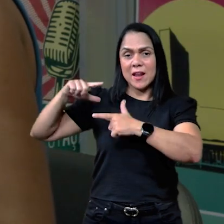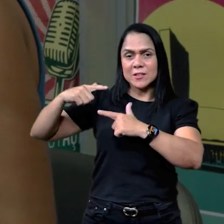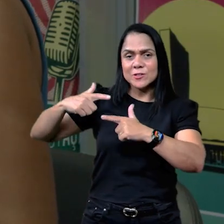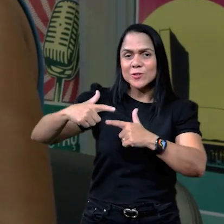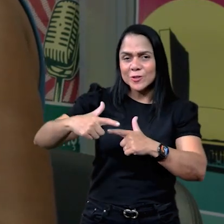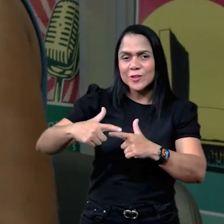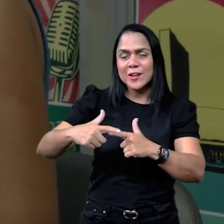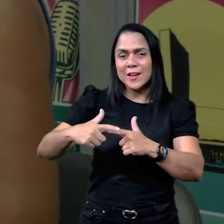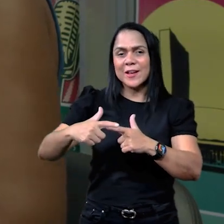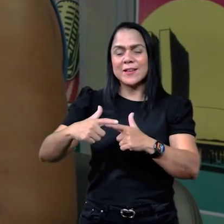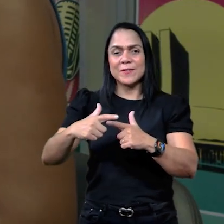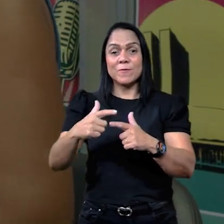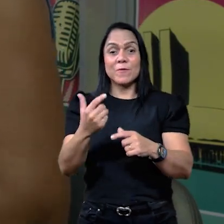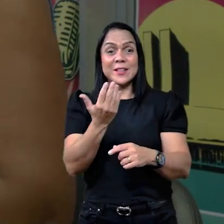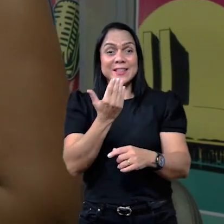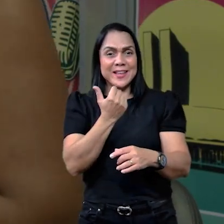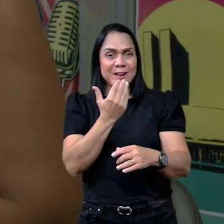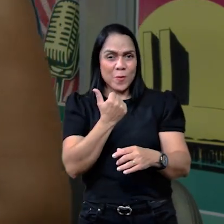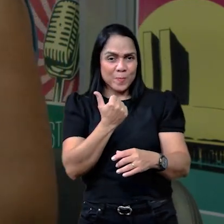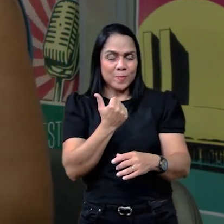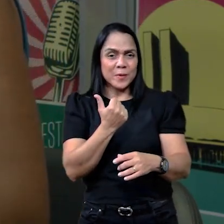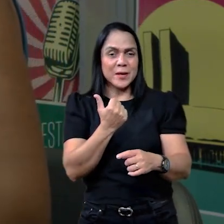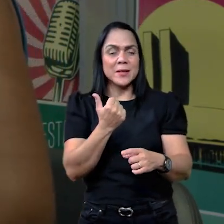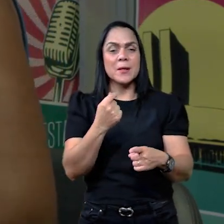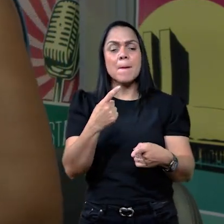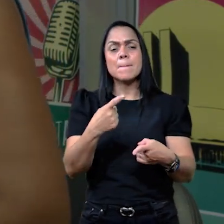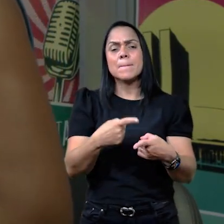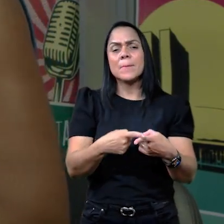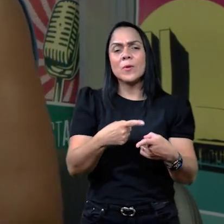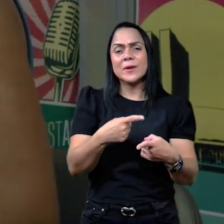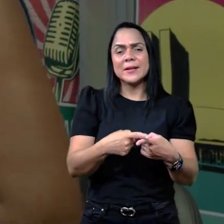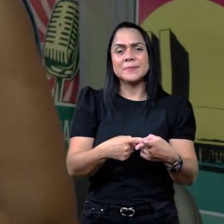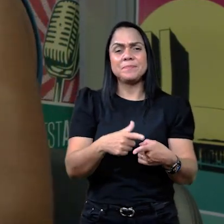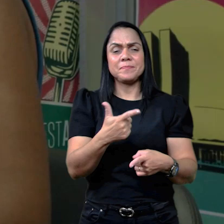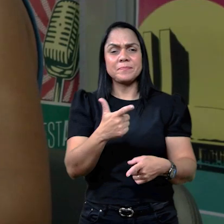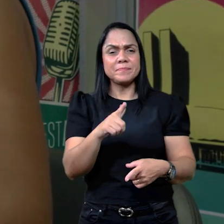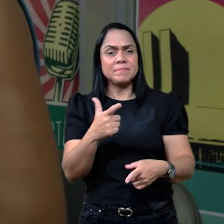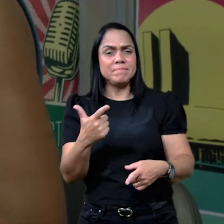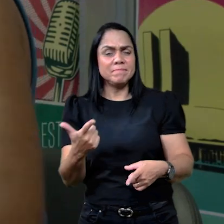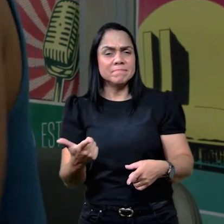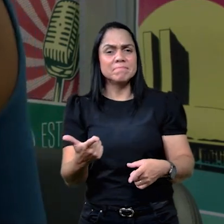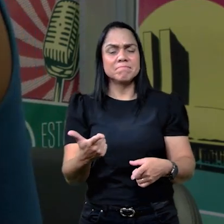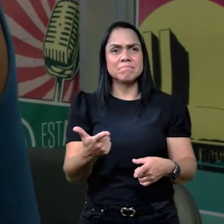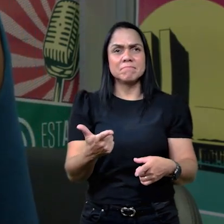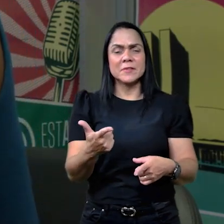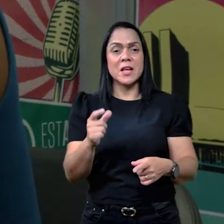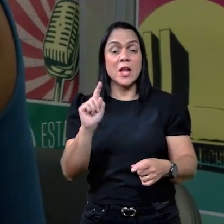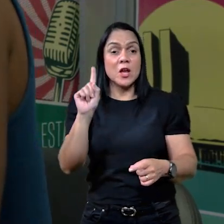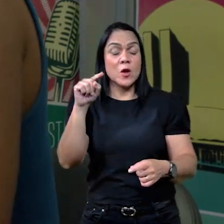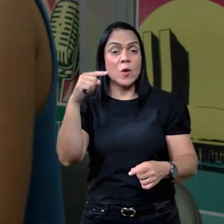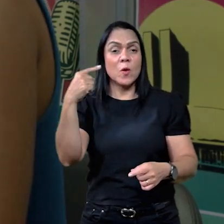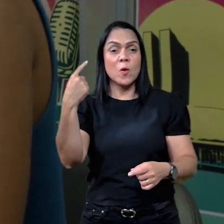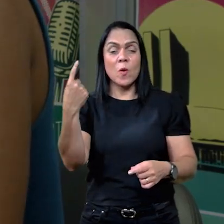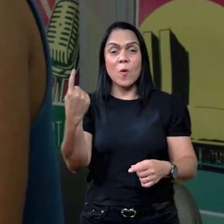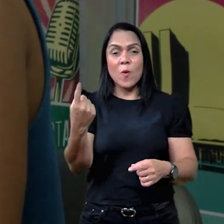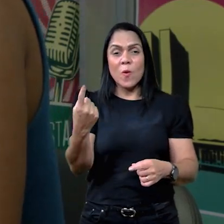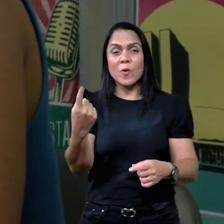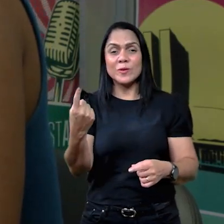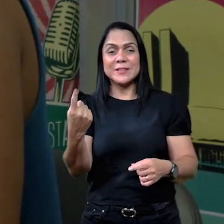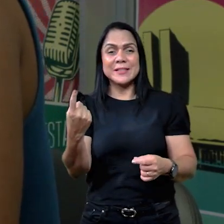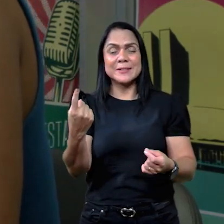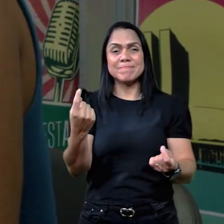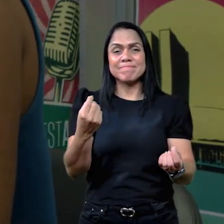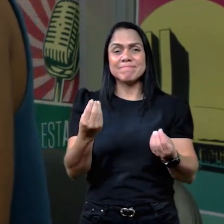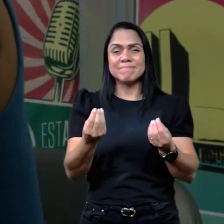de segurança alimentar, porque não existe nenhum tipo de forma de organização de um terreiro que não haja, né,